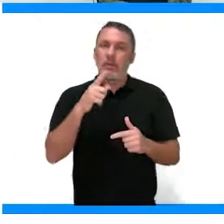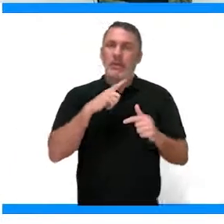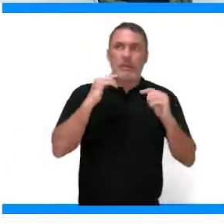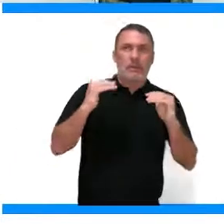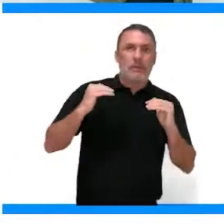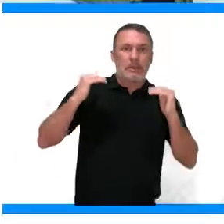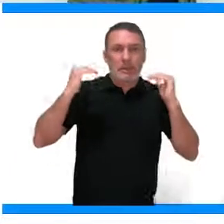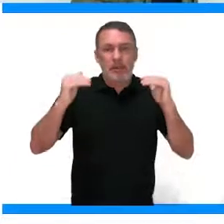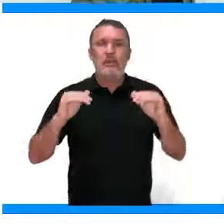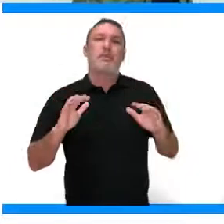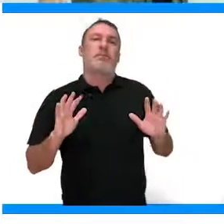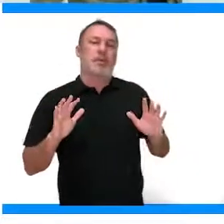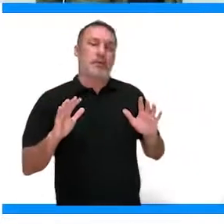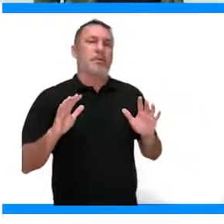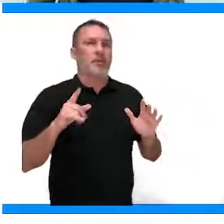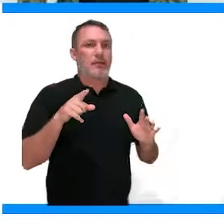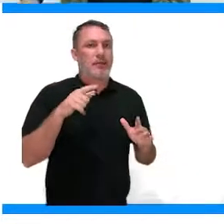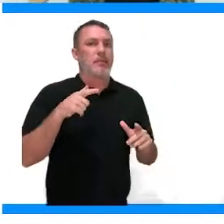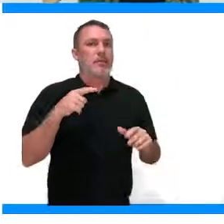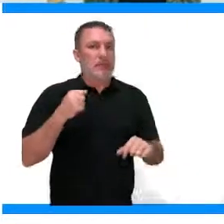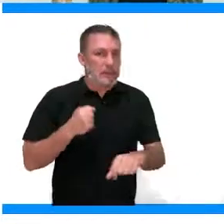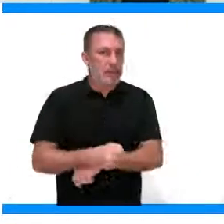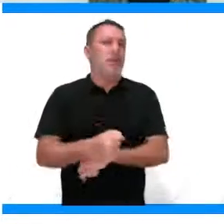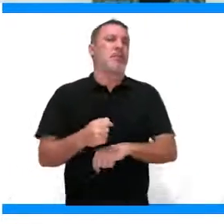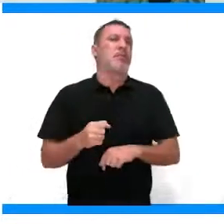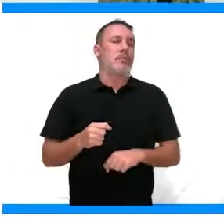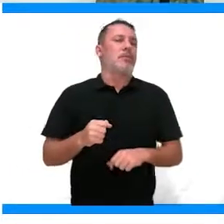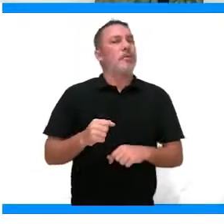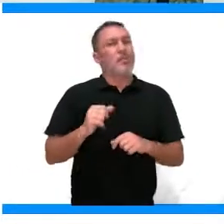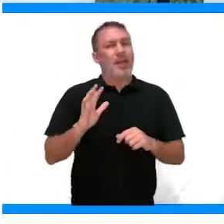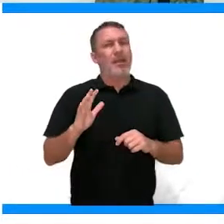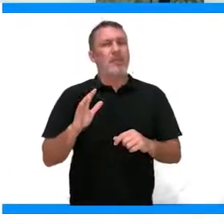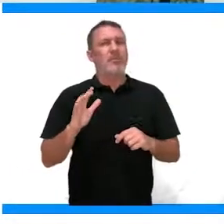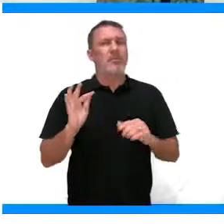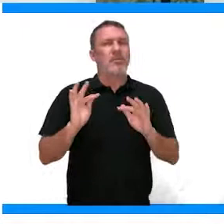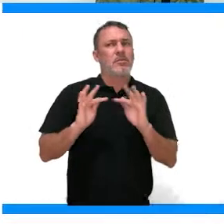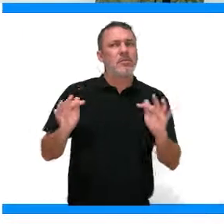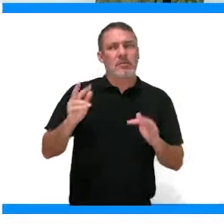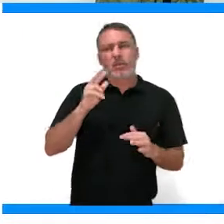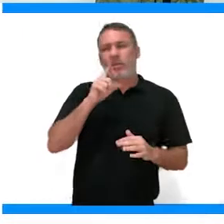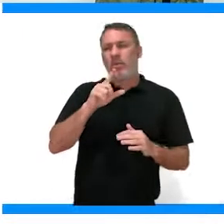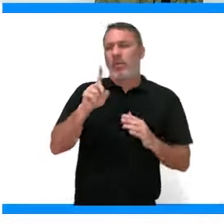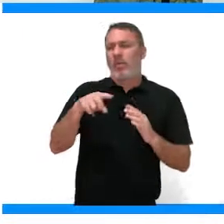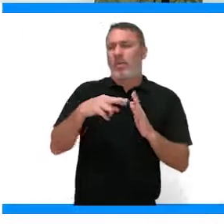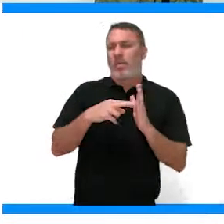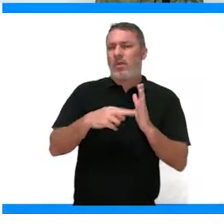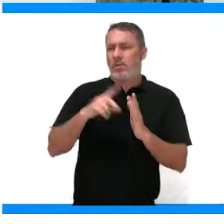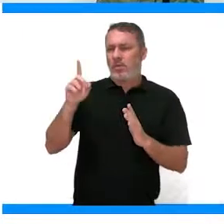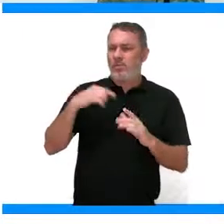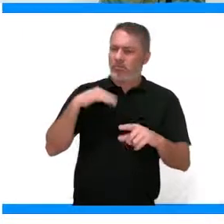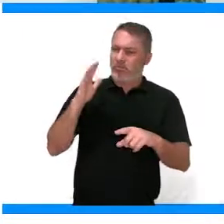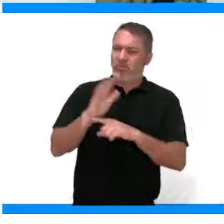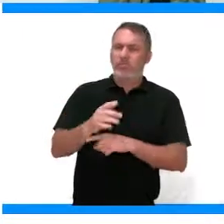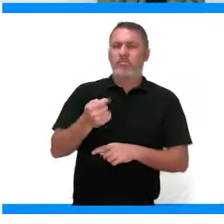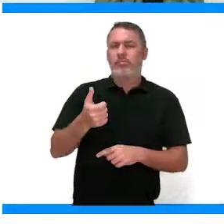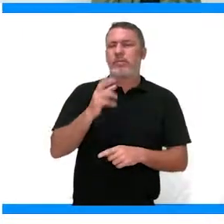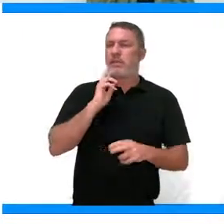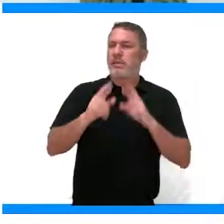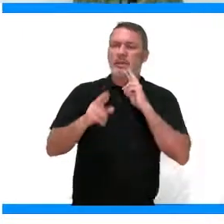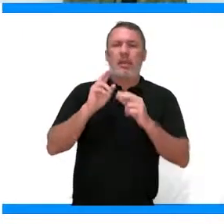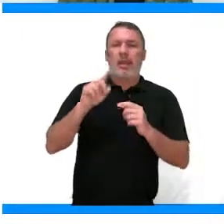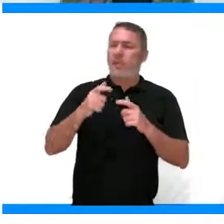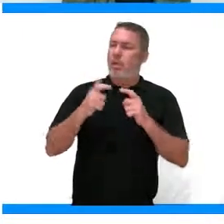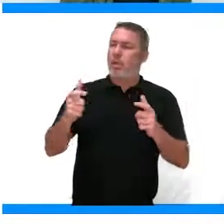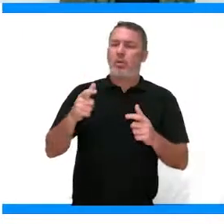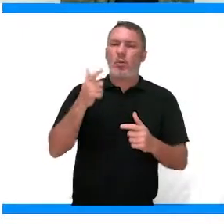em outro patamar, que aí vai exigir mais de você. Mas essa regra aí vai te ajudar a resolver